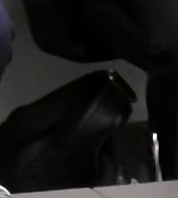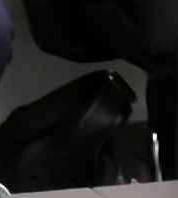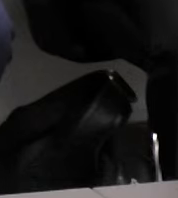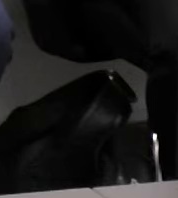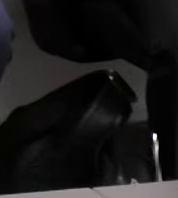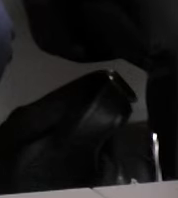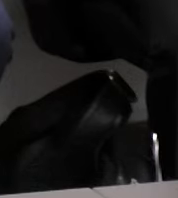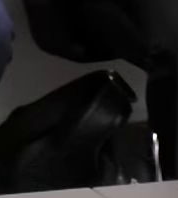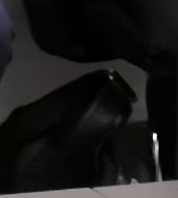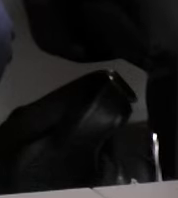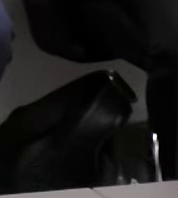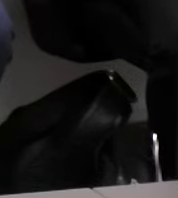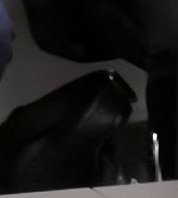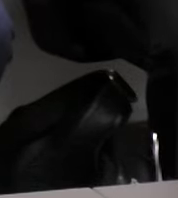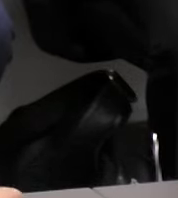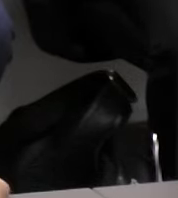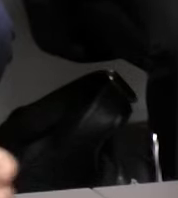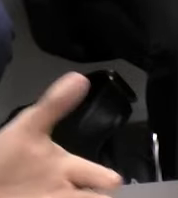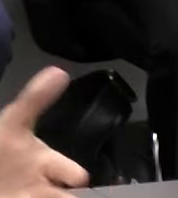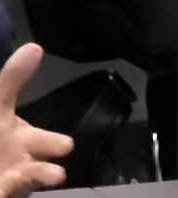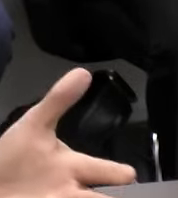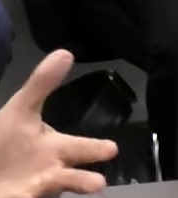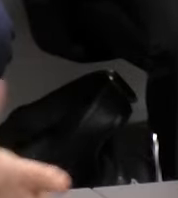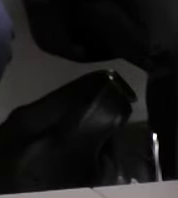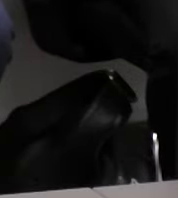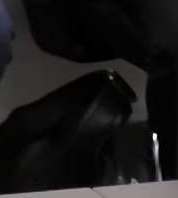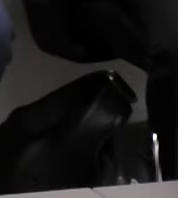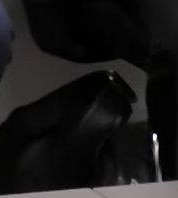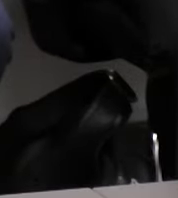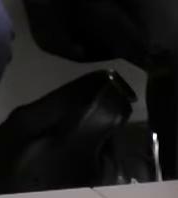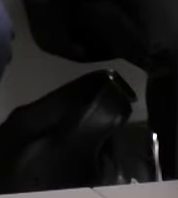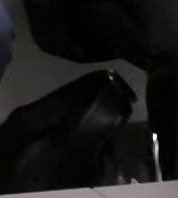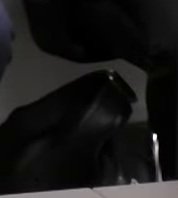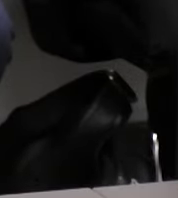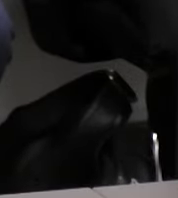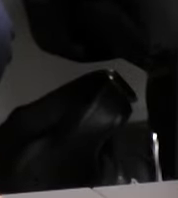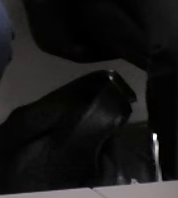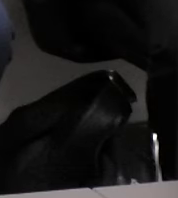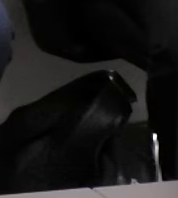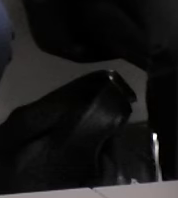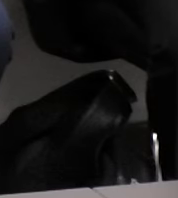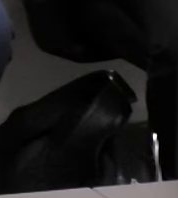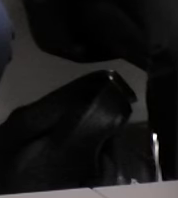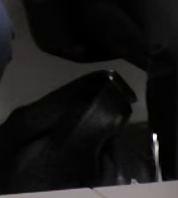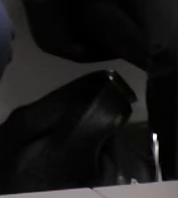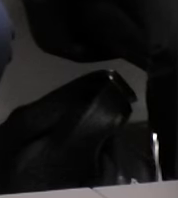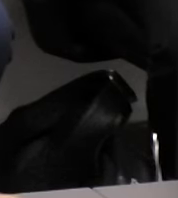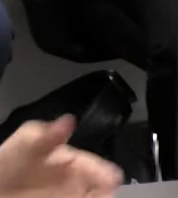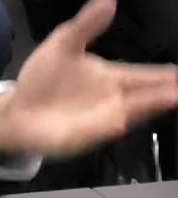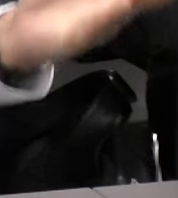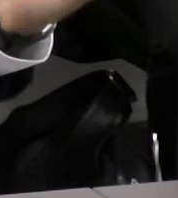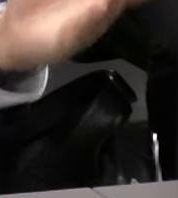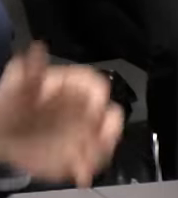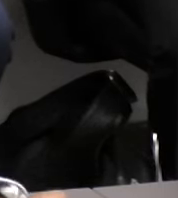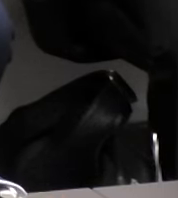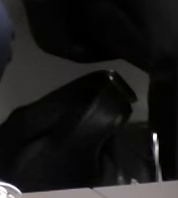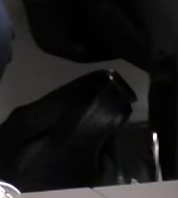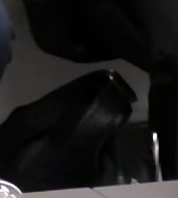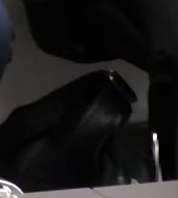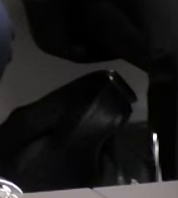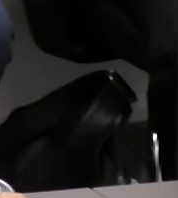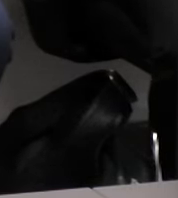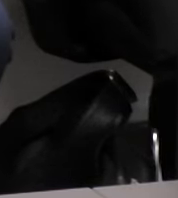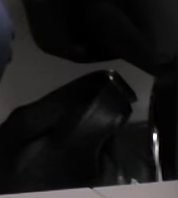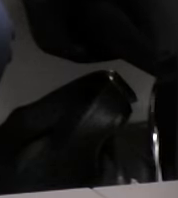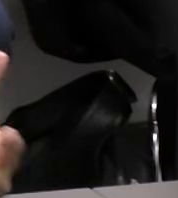para para legislar e eu tava falando com relação ao que o promotor atinge de resultado é óbvio que a deputada